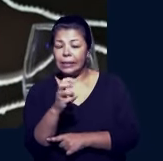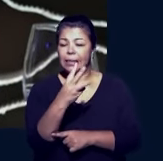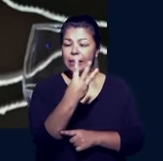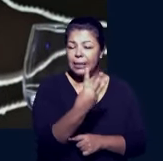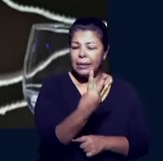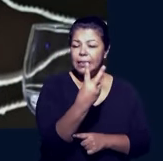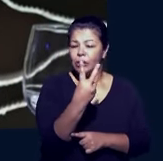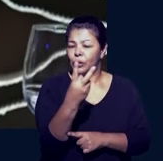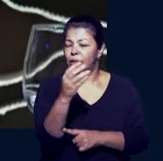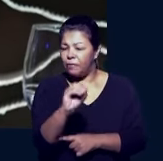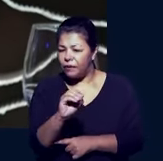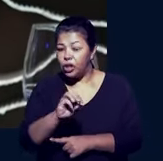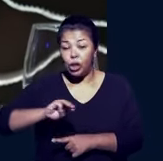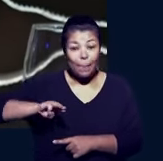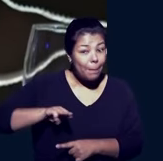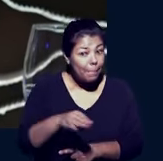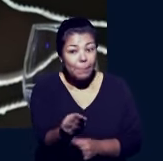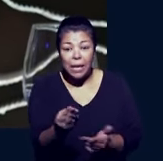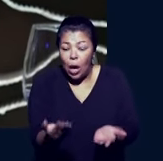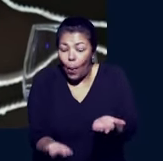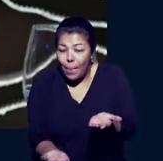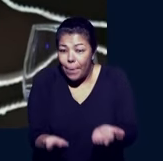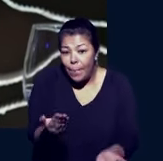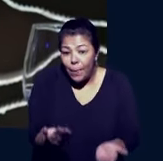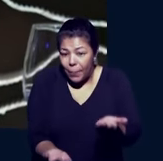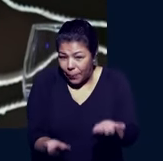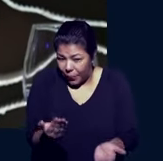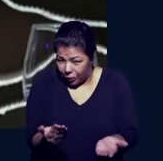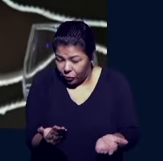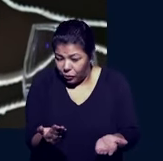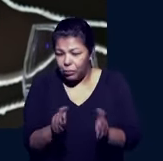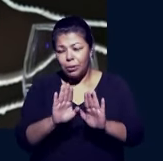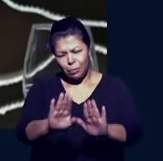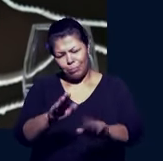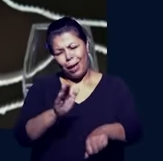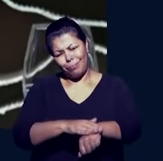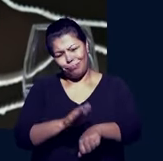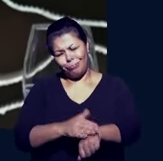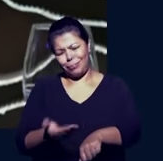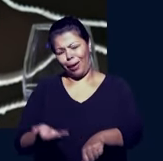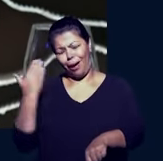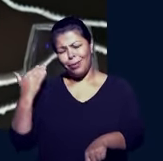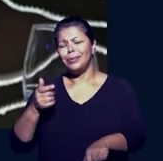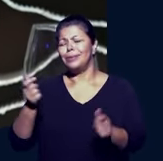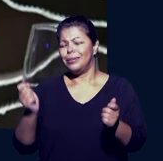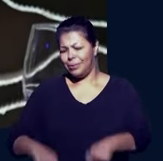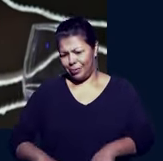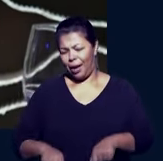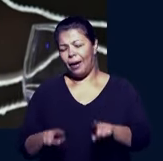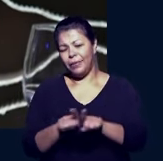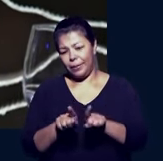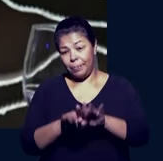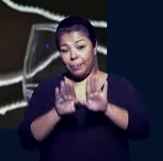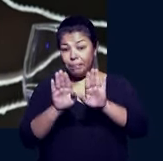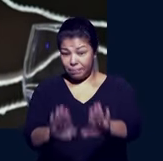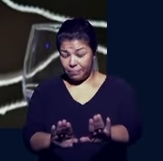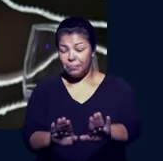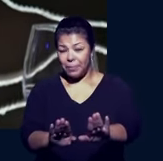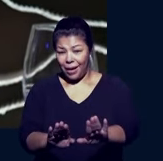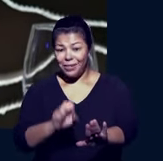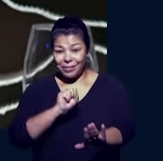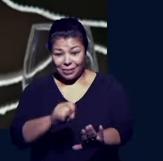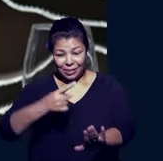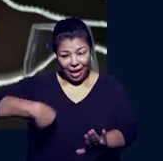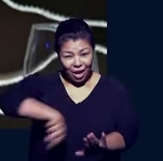toneladas esse ano eh já podíamos ter feito isso antes né se a gente tivesse eh dado